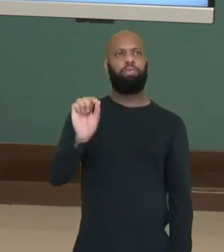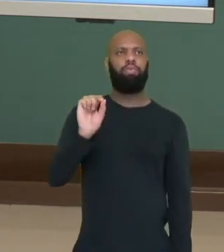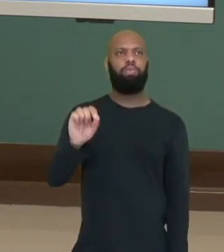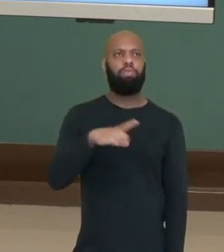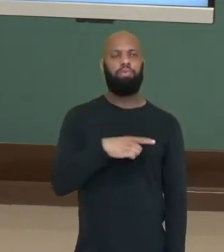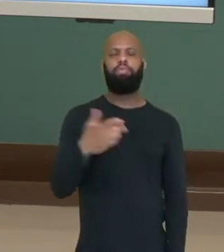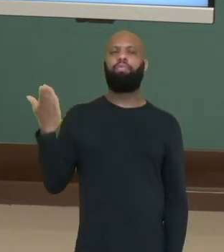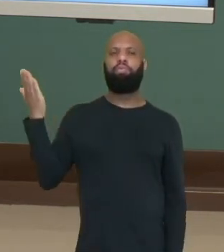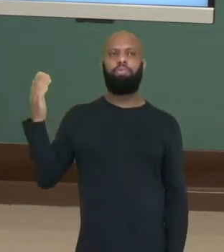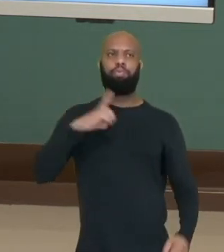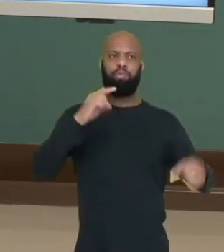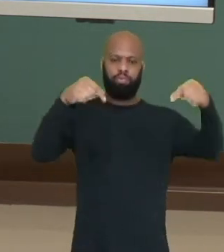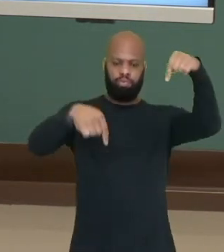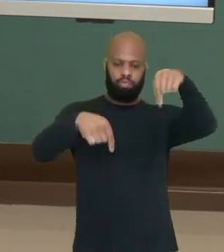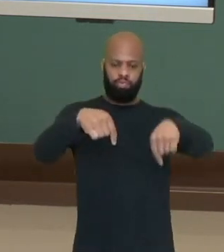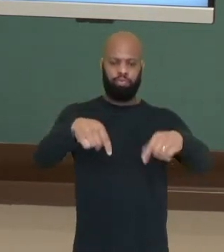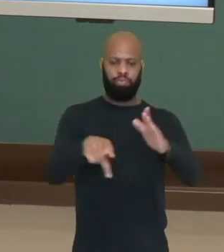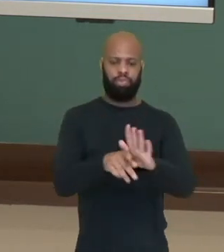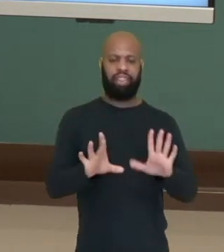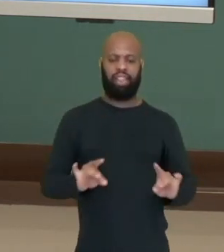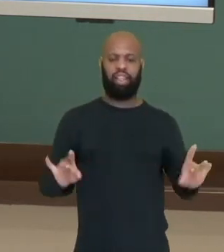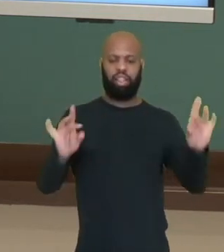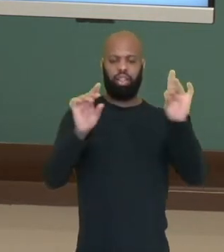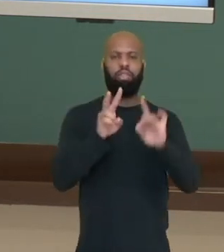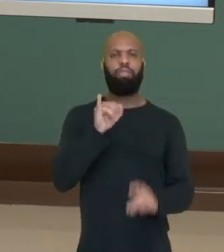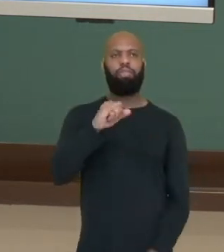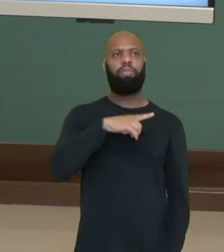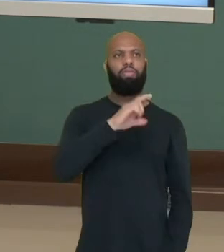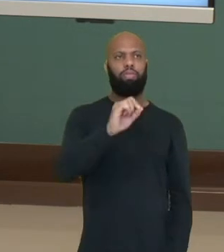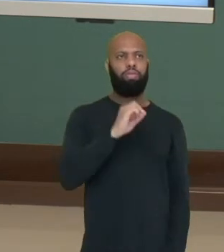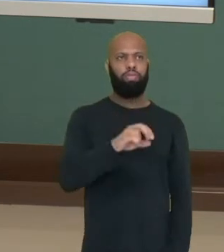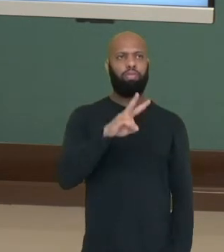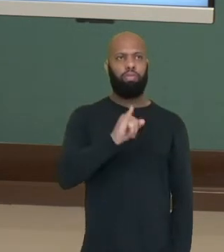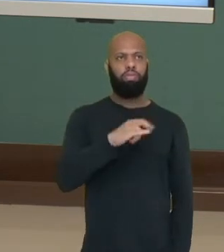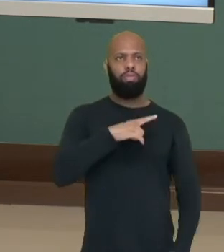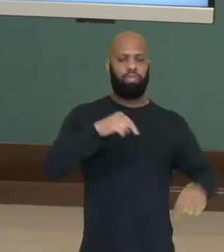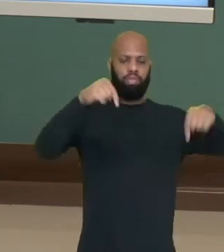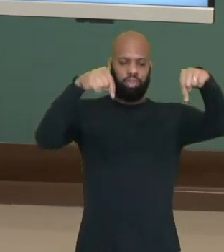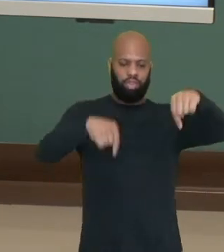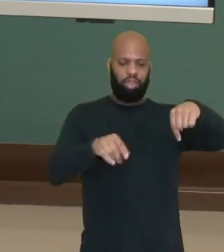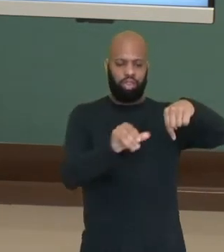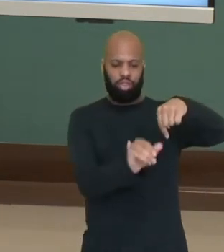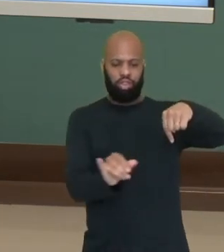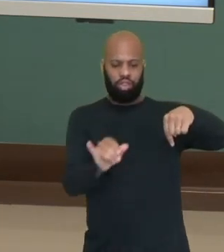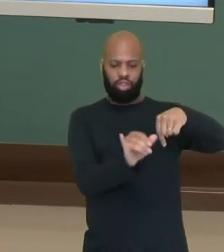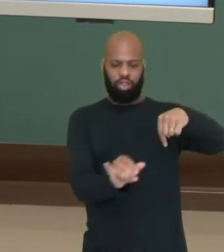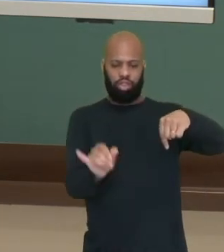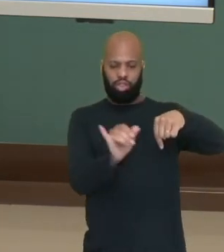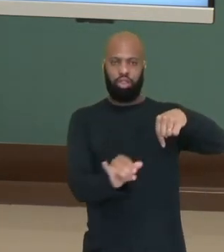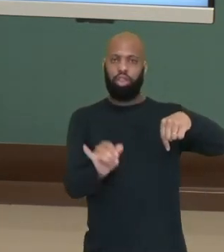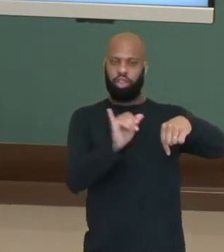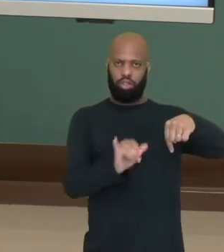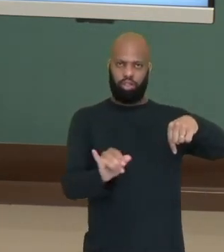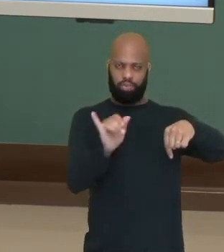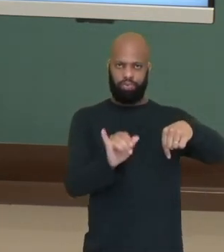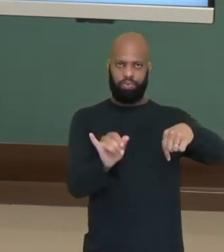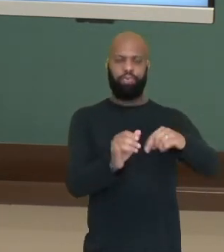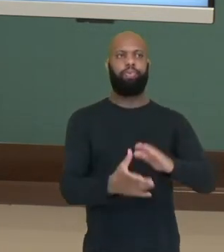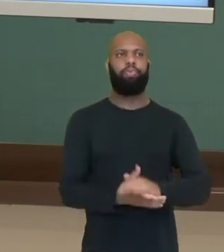nossos eletrólitos em solução para poder ter a passagem da corrente elétrica dentro da eletrólise aquosa.